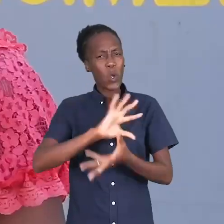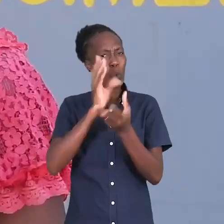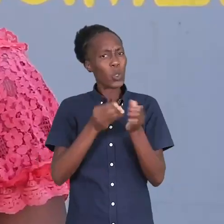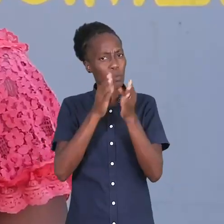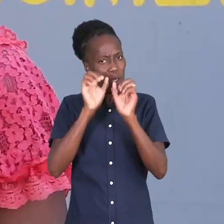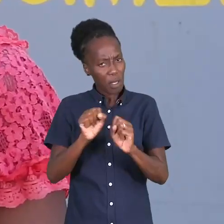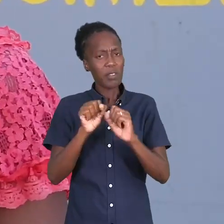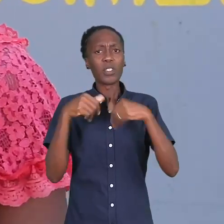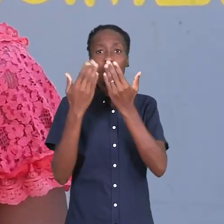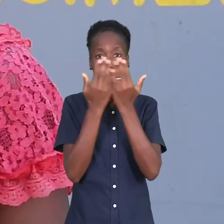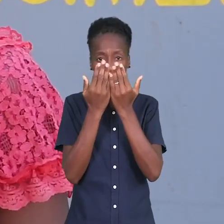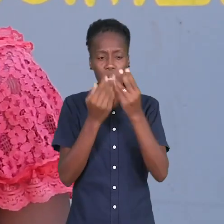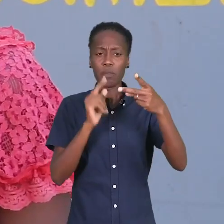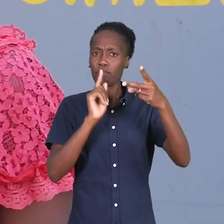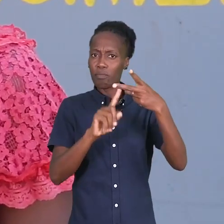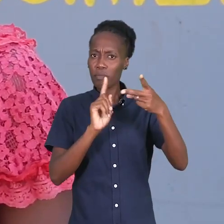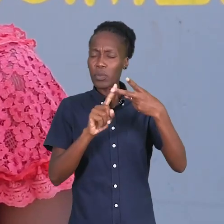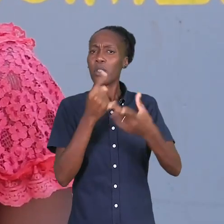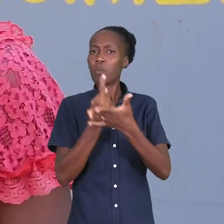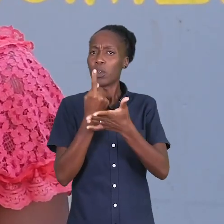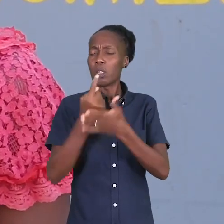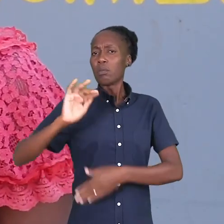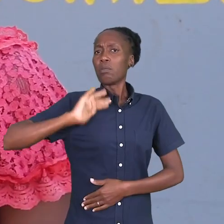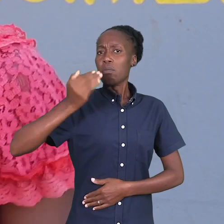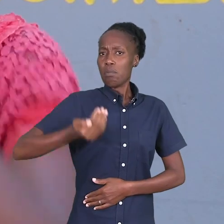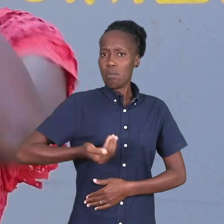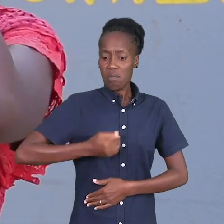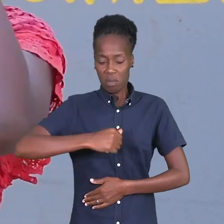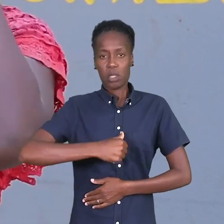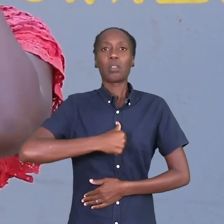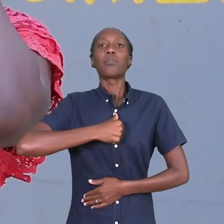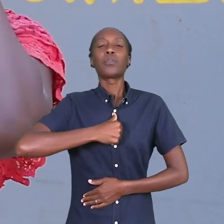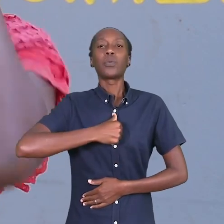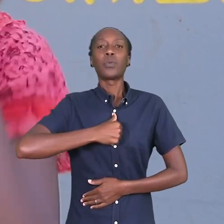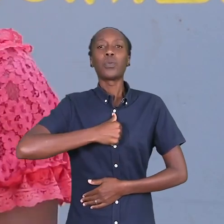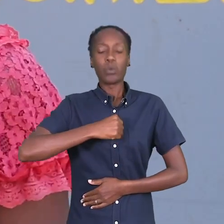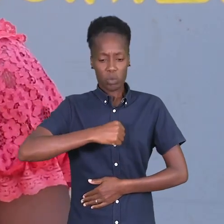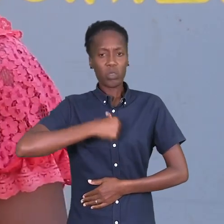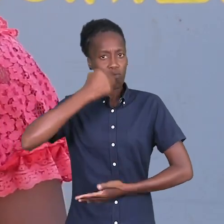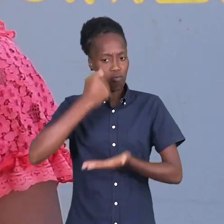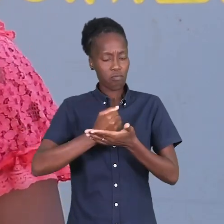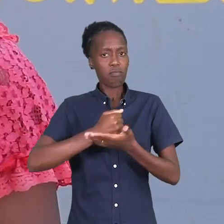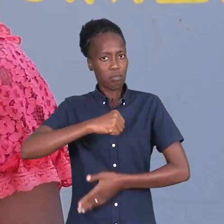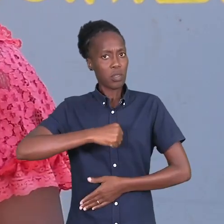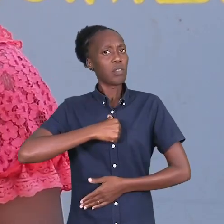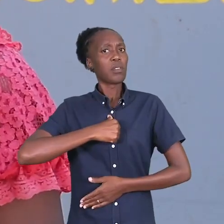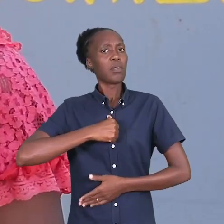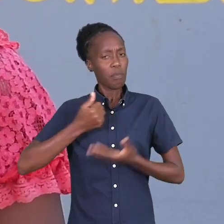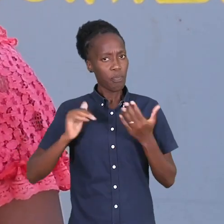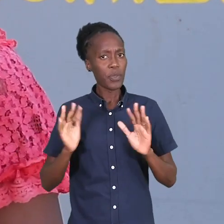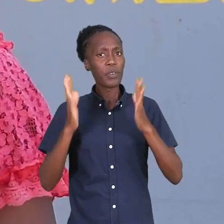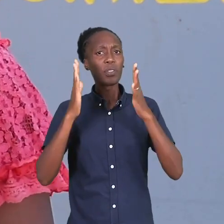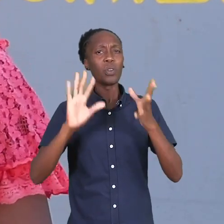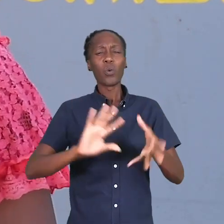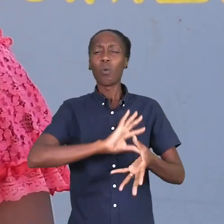mundo deve estudar, primeiro ponto. Segundo, é muito bom que a mulher seja autônoma, saiba decidir por